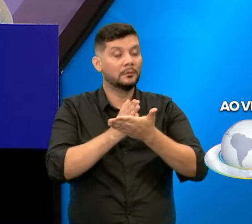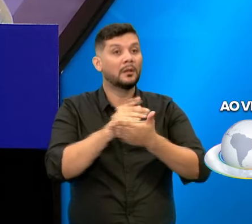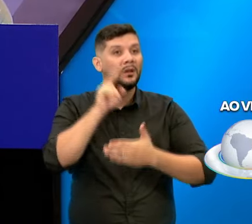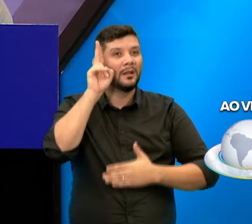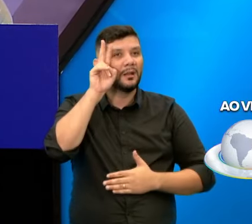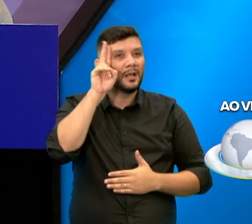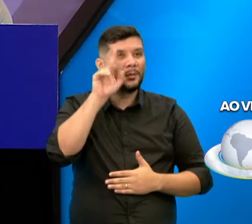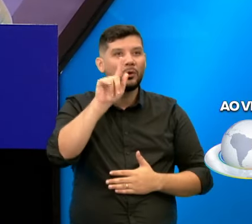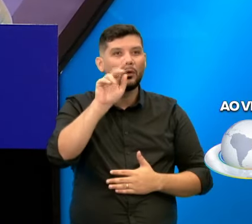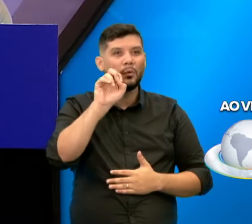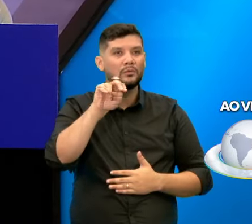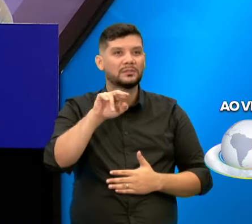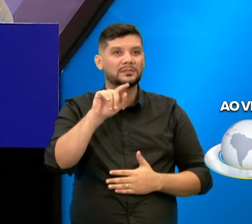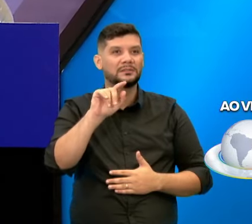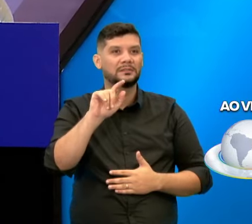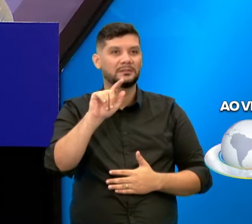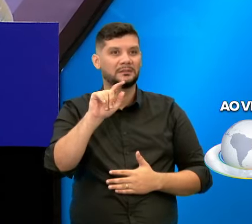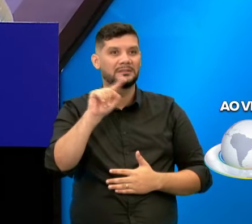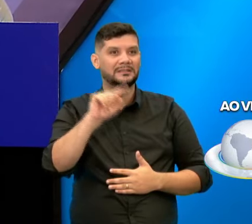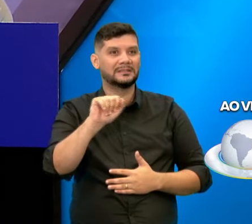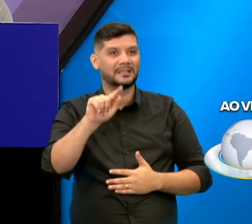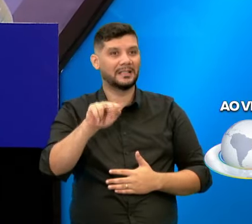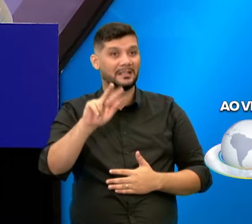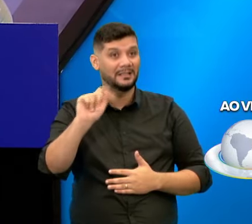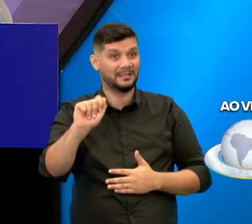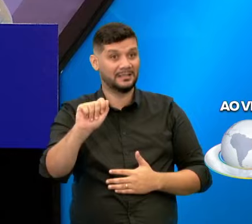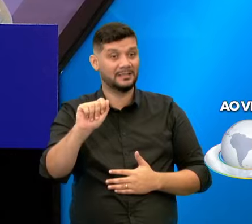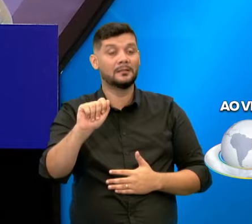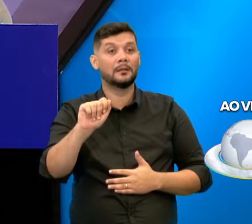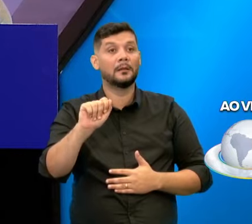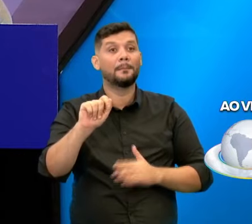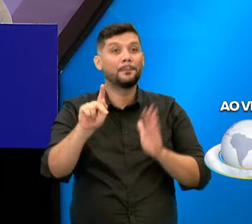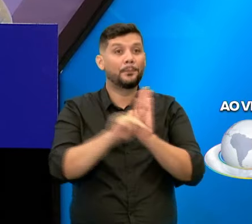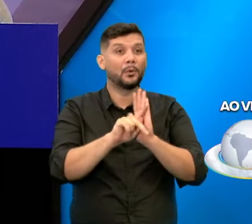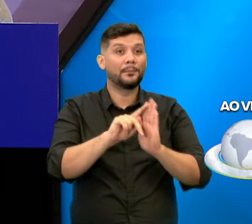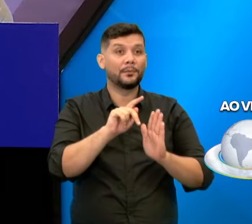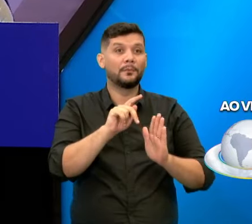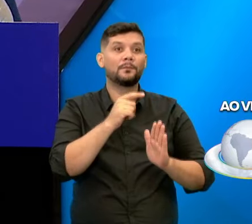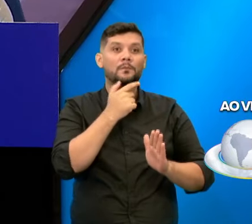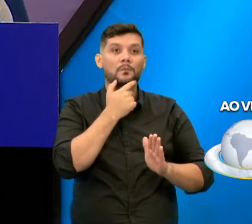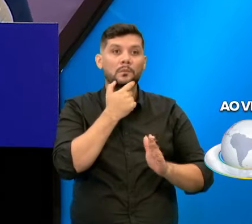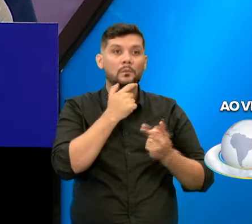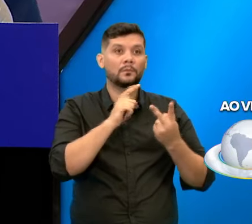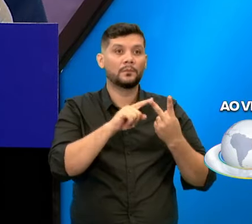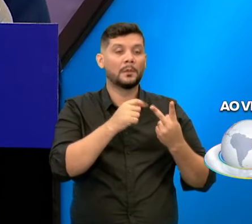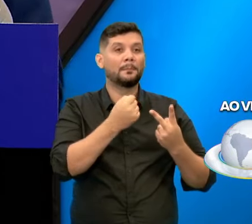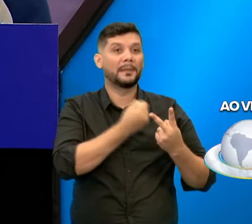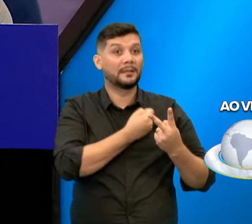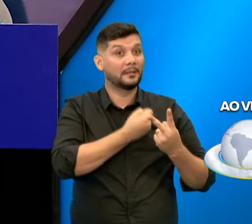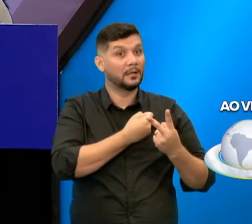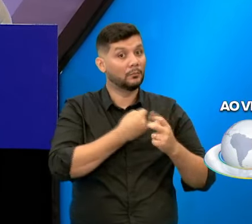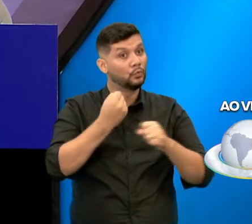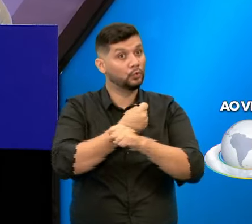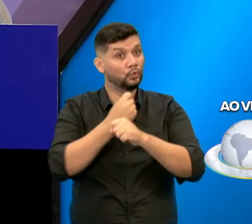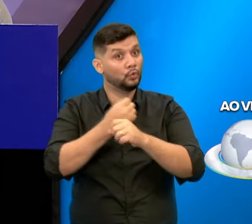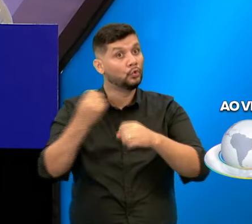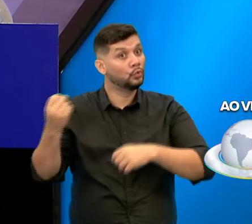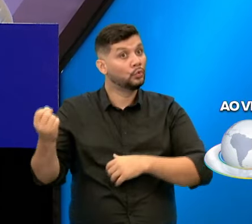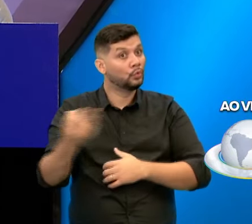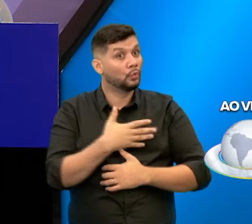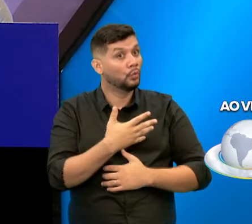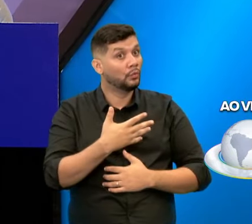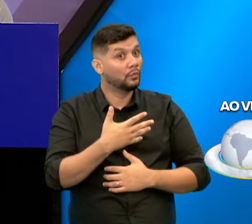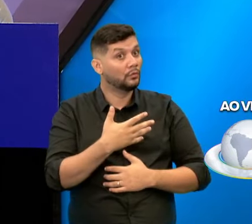Zé Walter do zero e o Gonzaguinha de Messejana. Agora eu vou te dizer, Leitão, o que, que nós estamos fazendo aqui em Fortaleza.